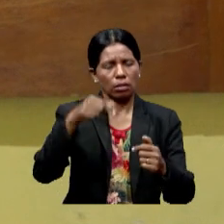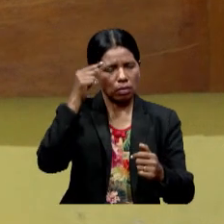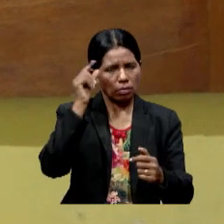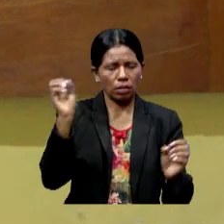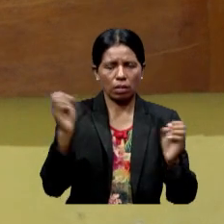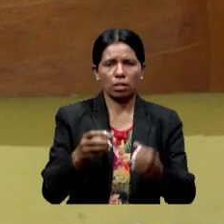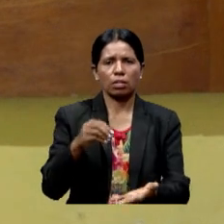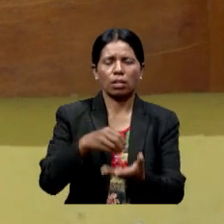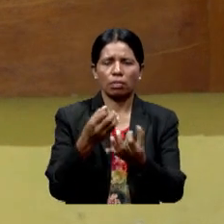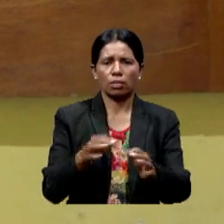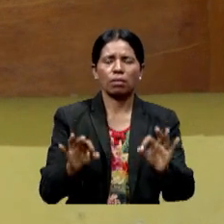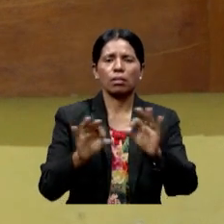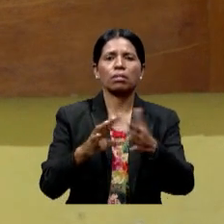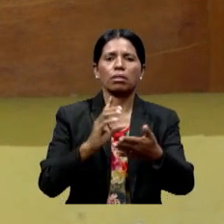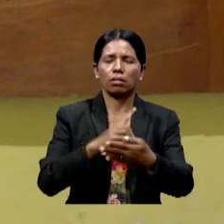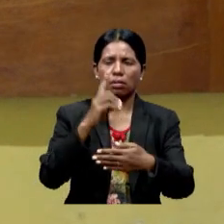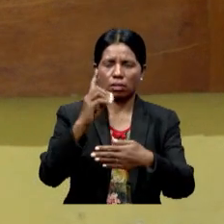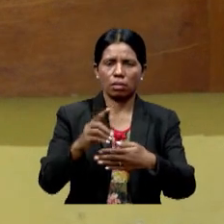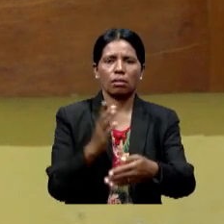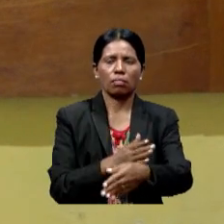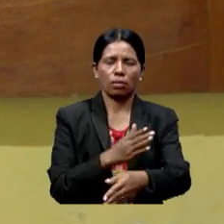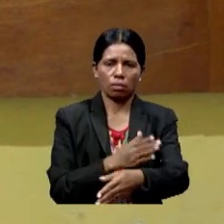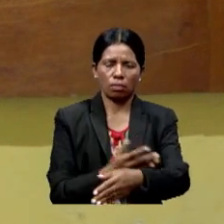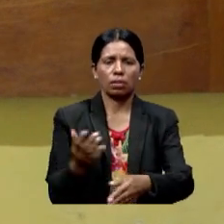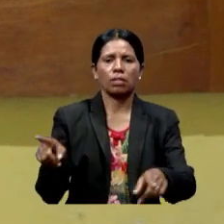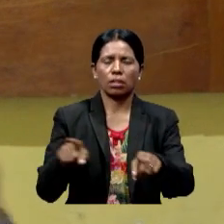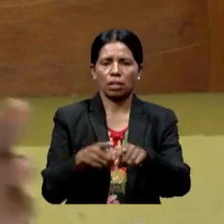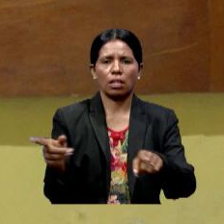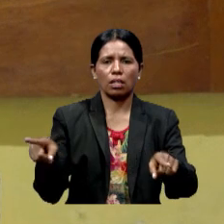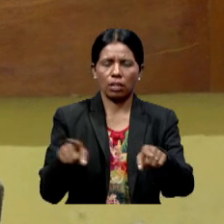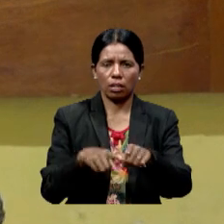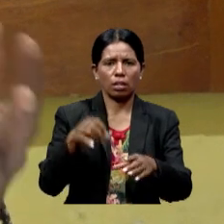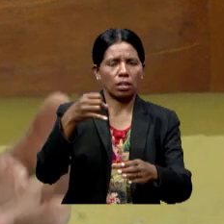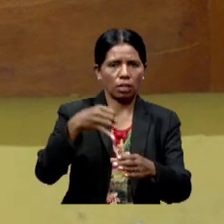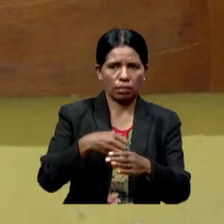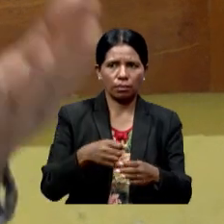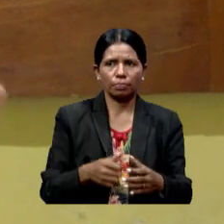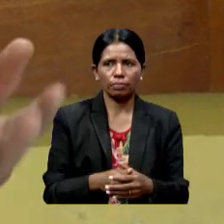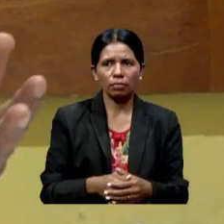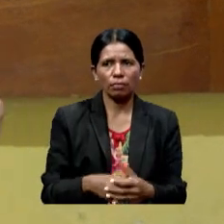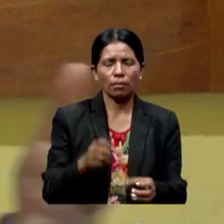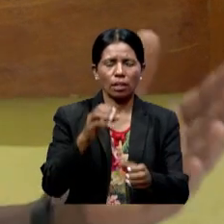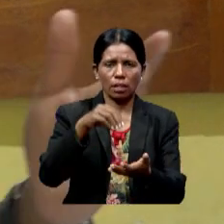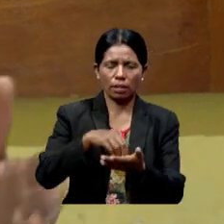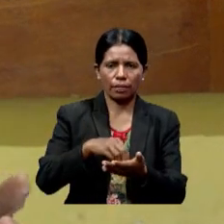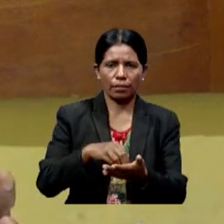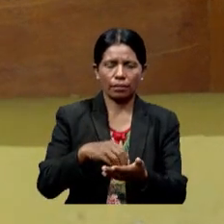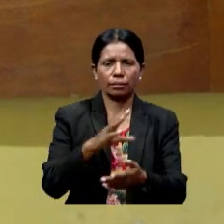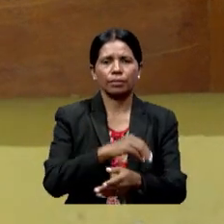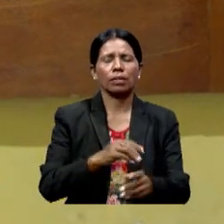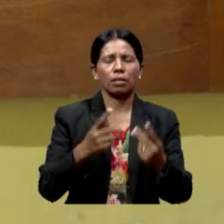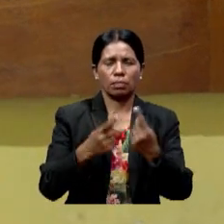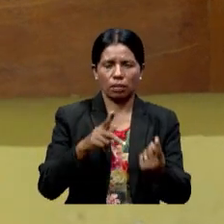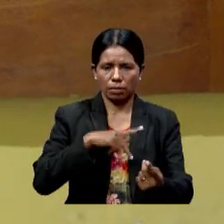fo prioridade atau desenvolve ga, promove produto siras ne, inclui investe ga, cria condição para setor privado